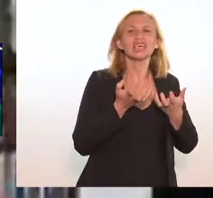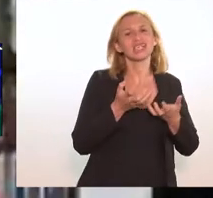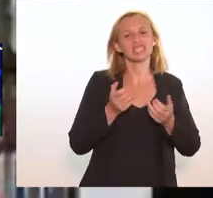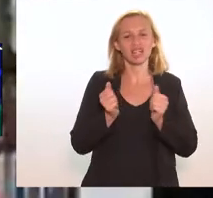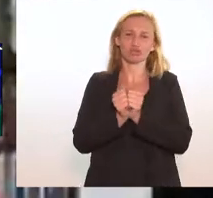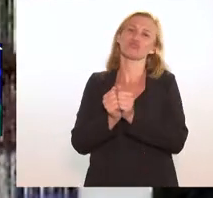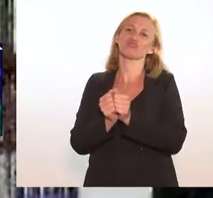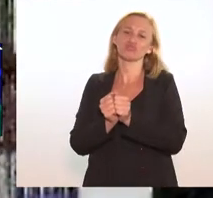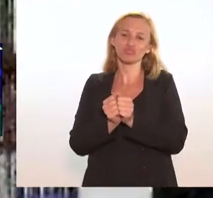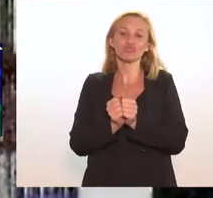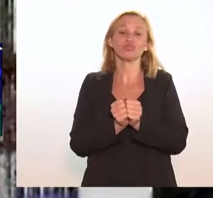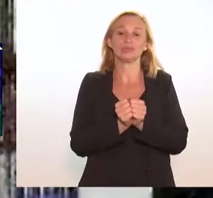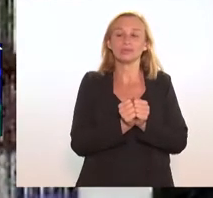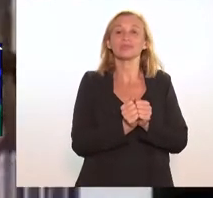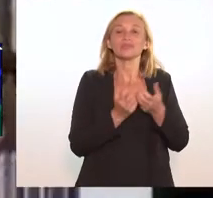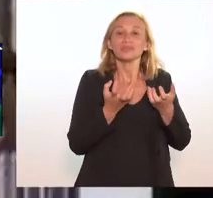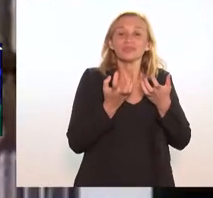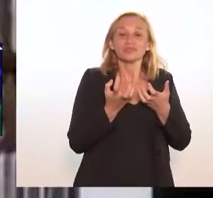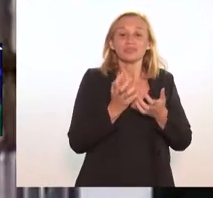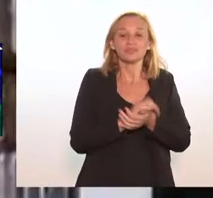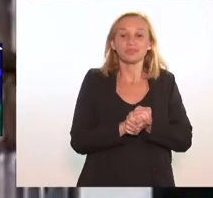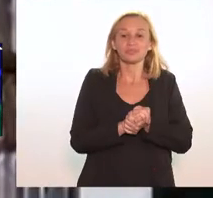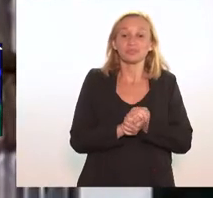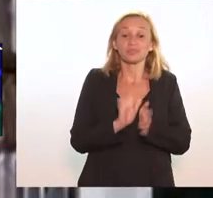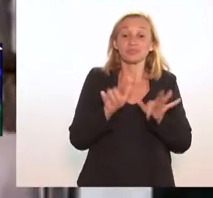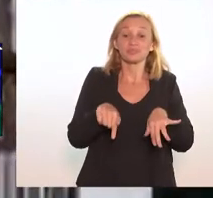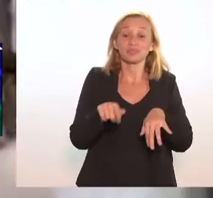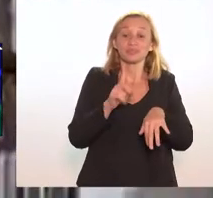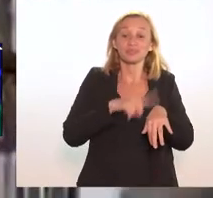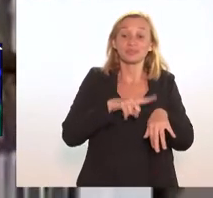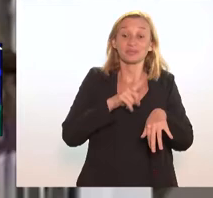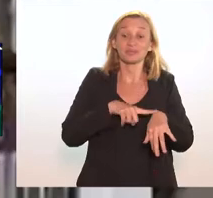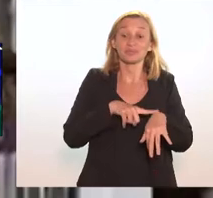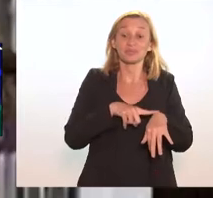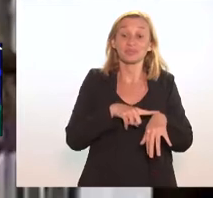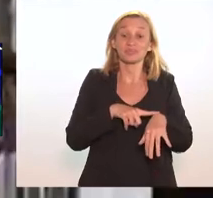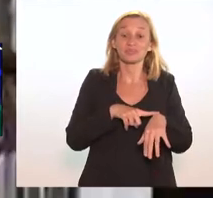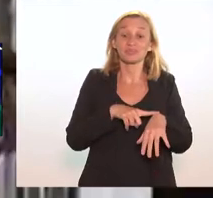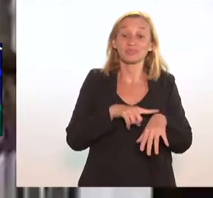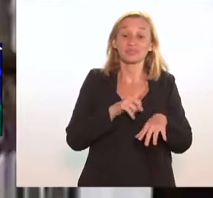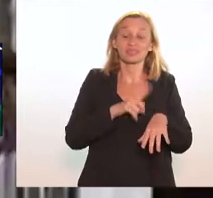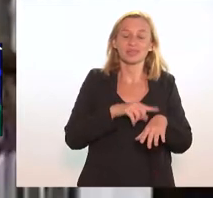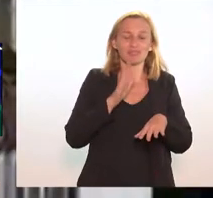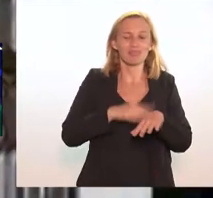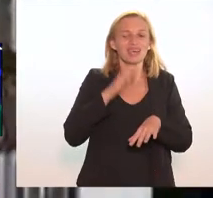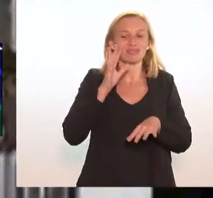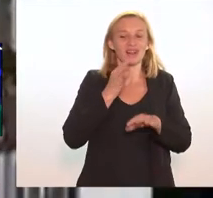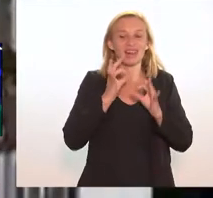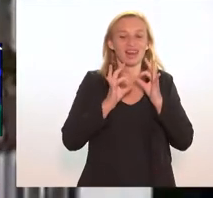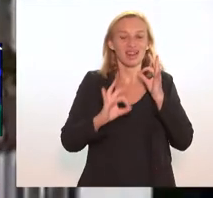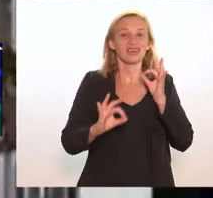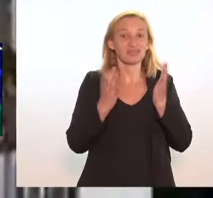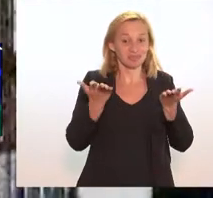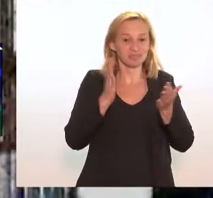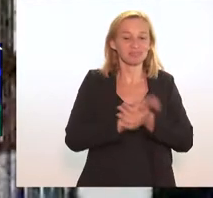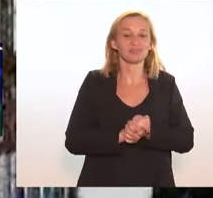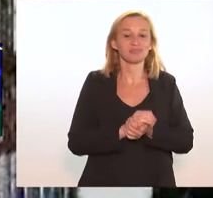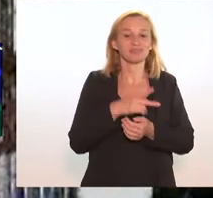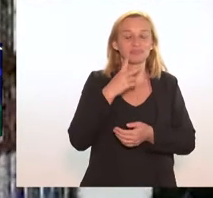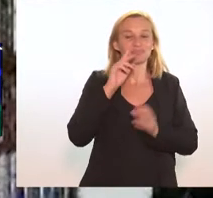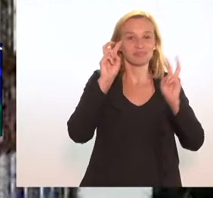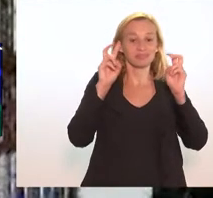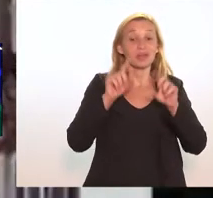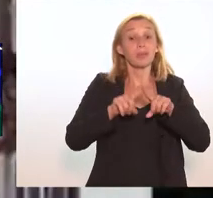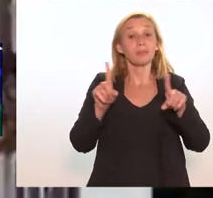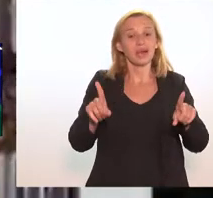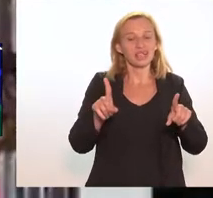participar, inclusive eu queria, no expediente final, porque tenho um tempo mais alargado, exatamente tratar deste assunto.